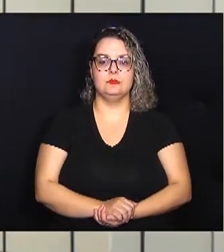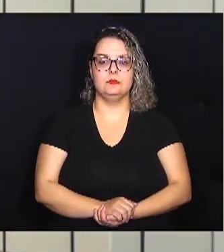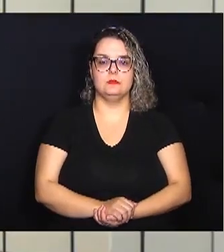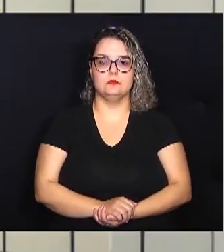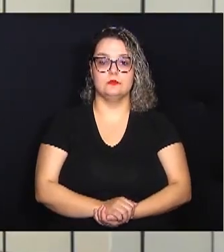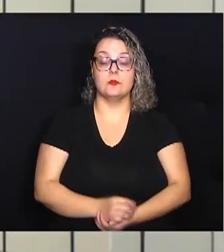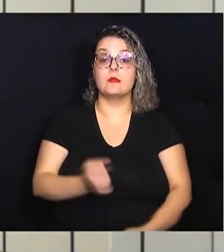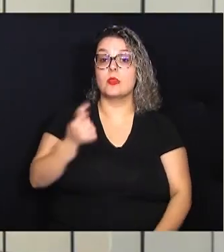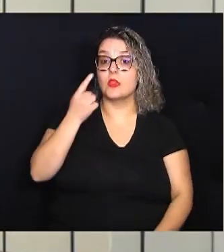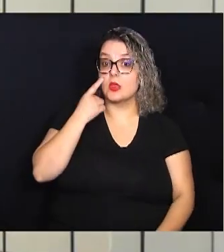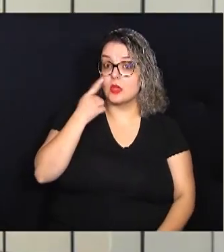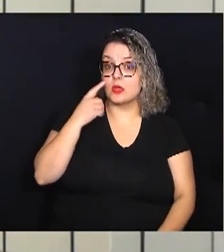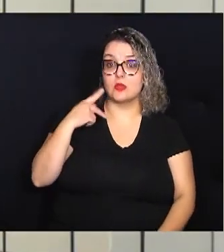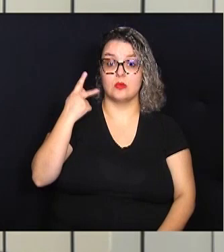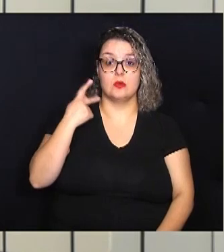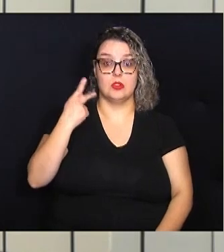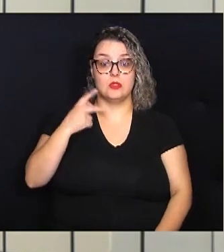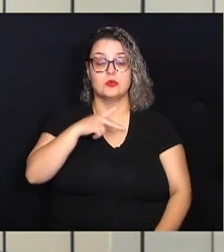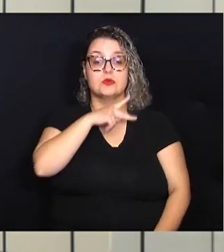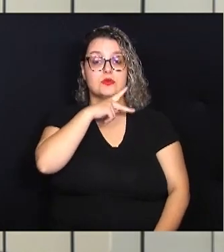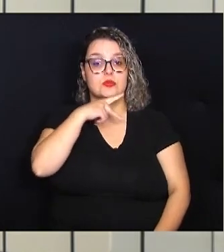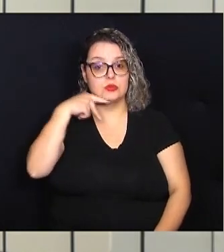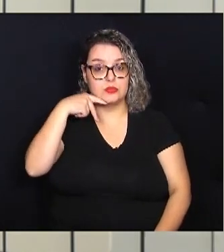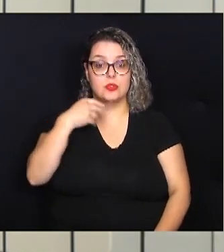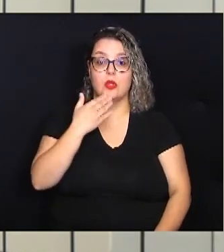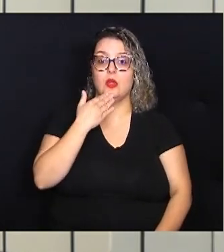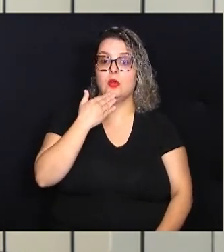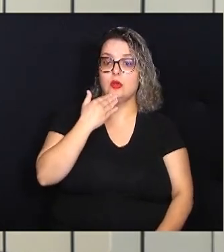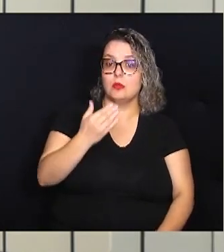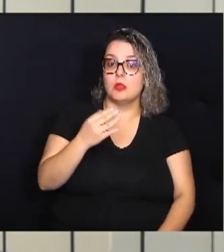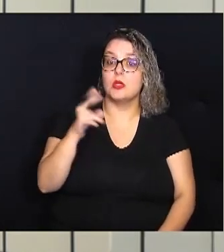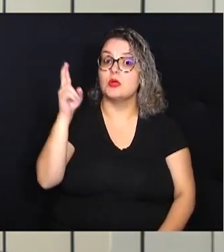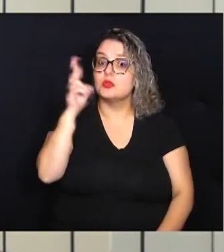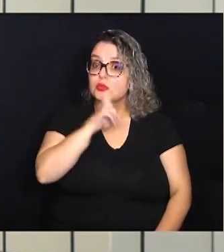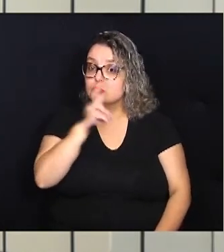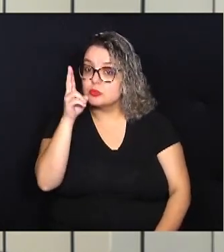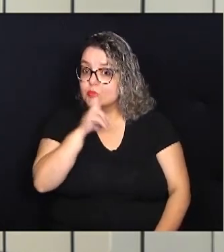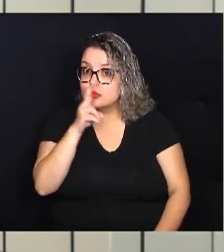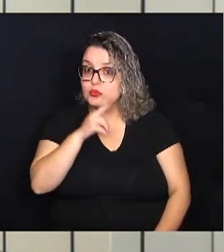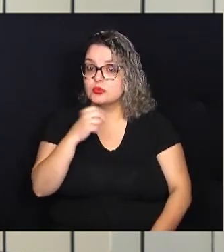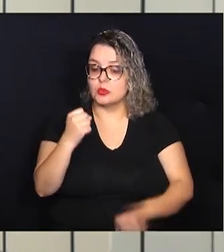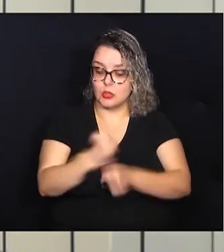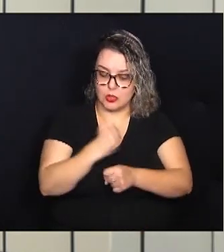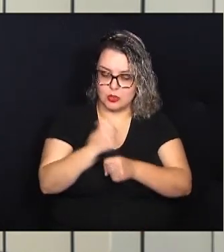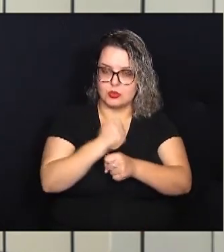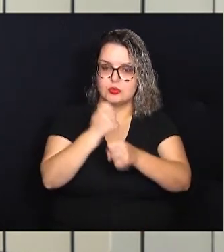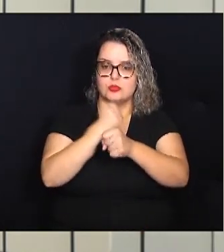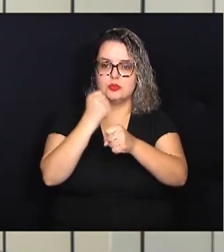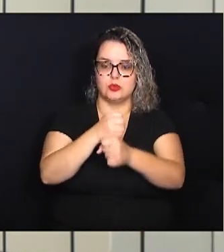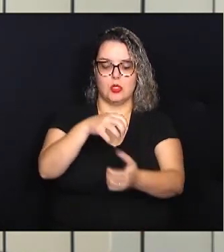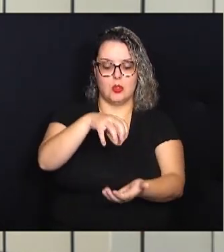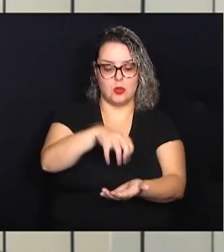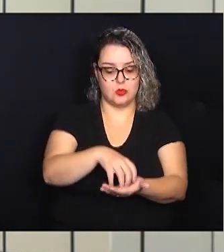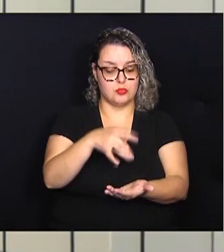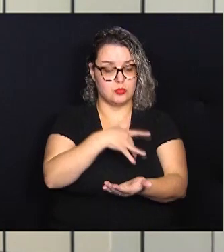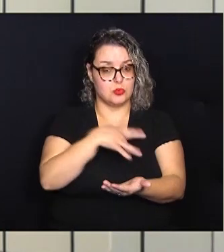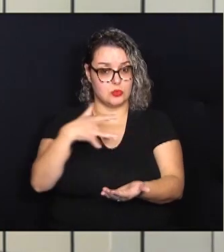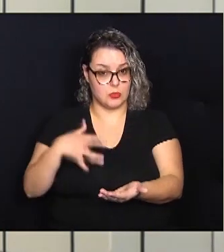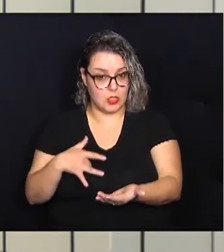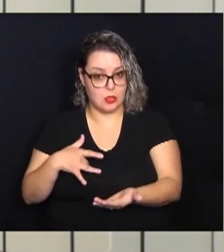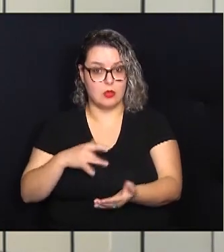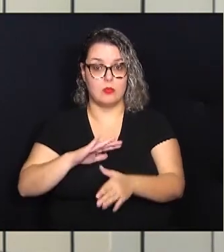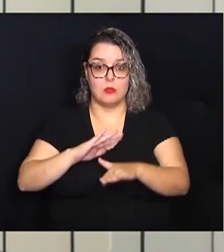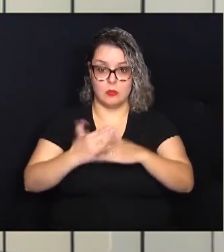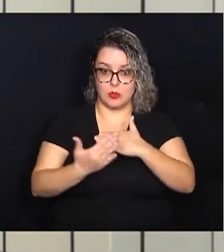E olha só, o vereador Hermínio Monteiro pede com urgência construção de um centro de saúde para o